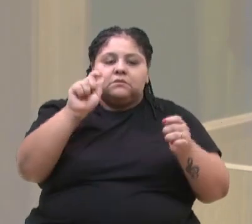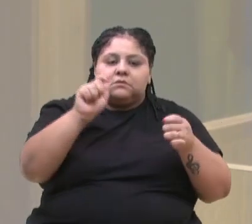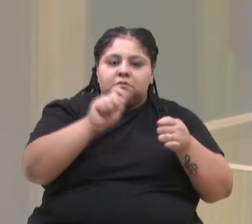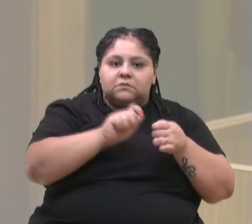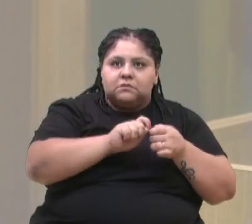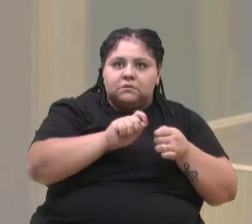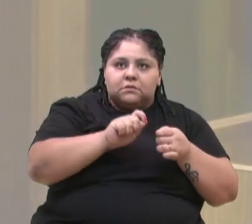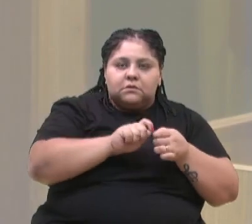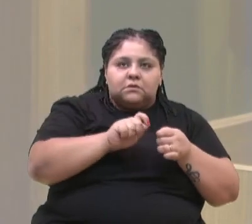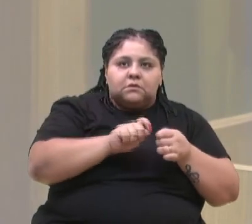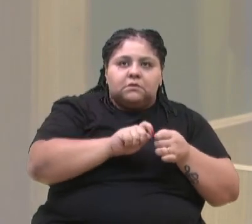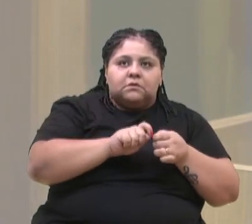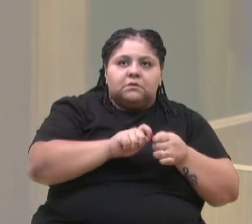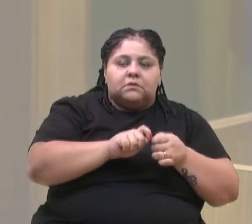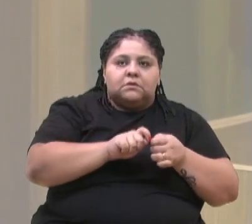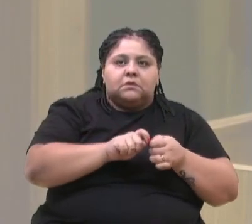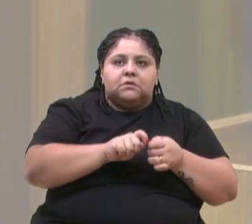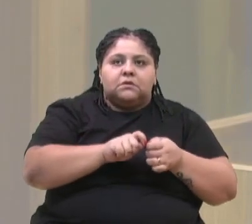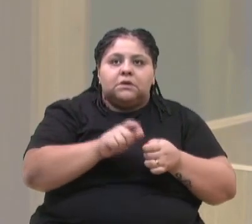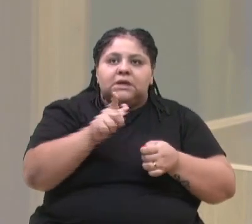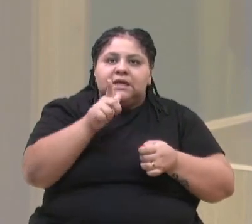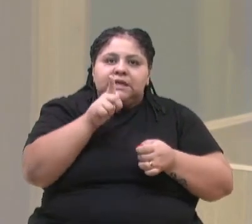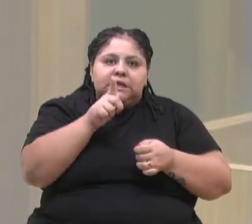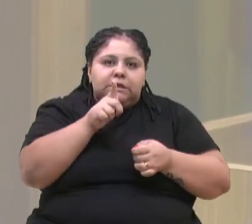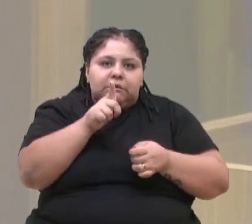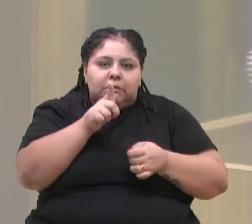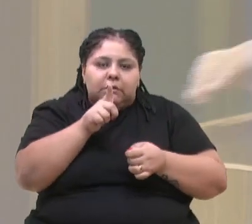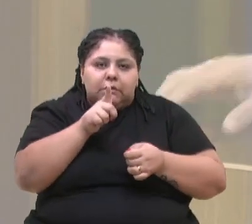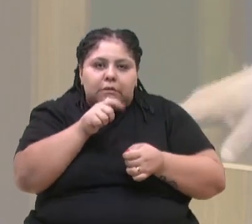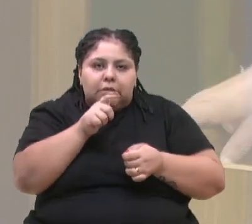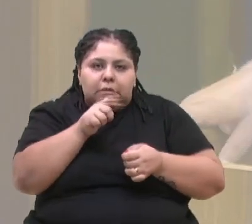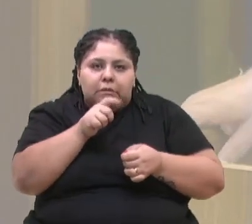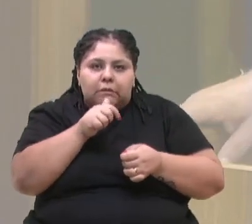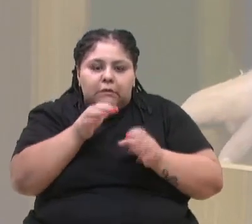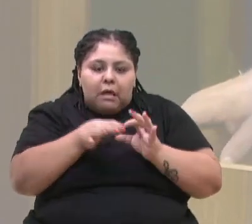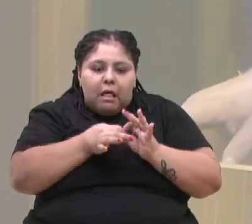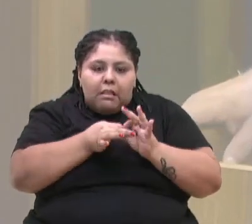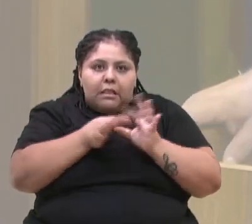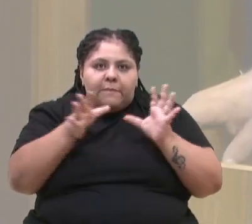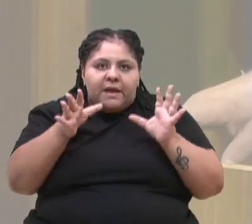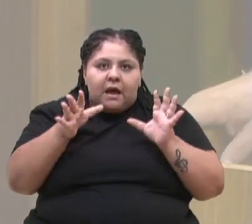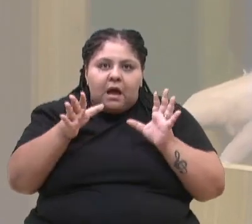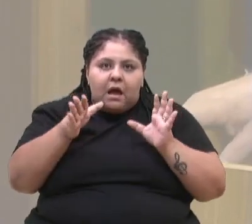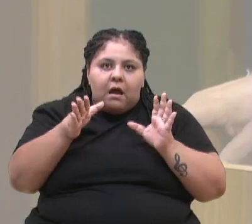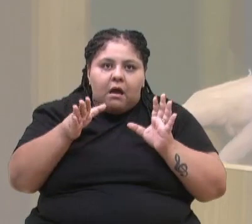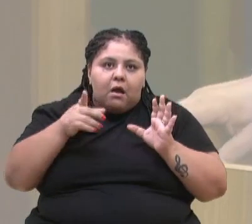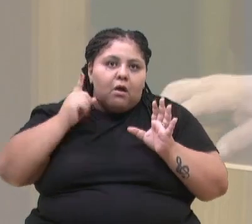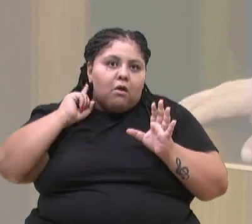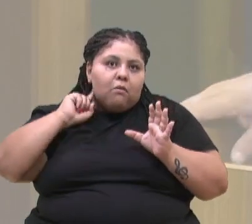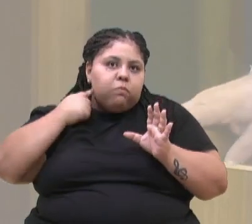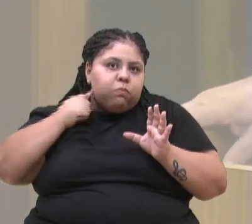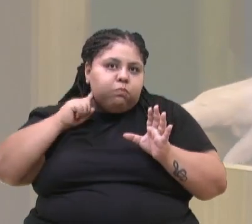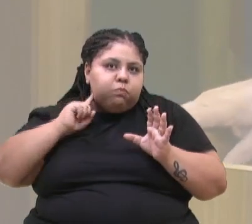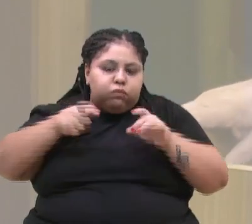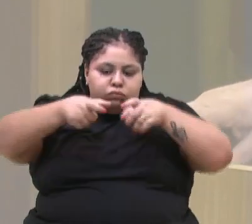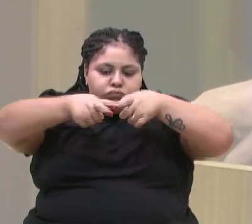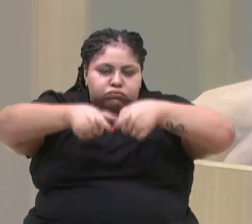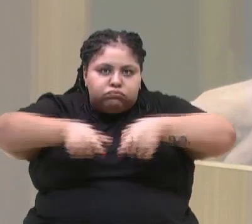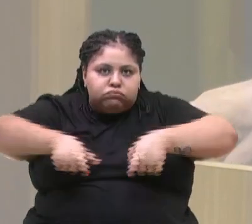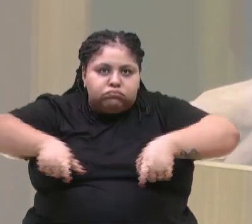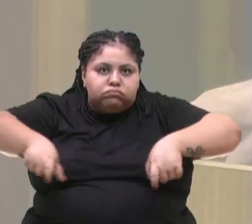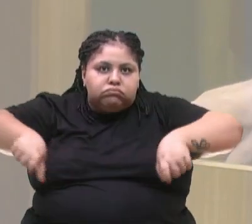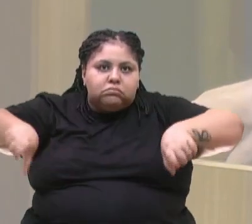desentupir o bueiro, se era para abrir uma rua, era feito de imediato já. e agora a gente vê que as